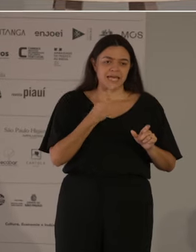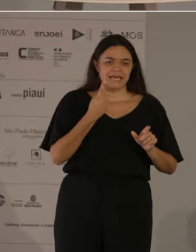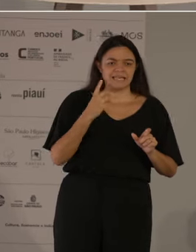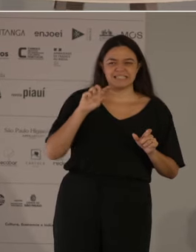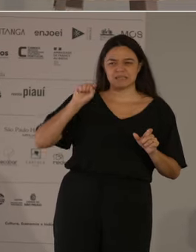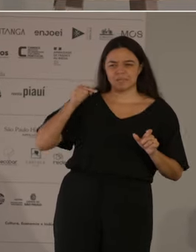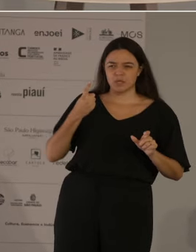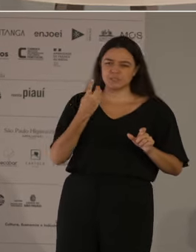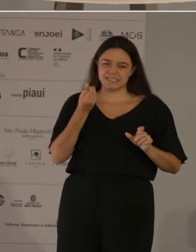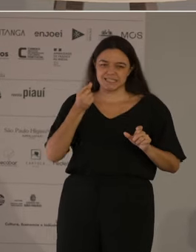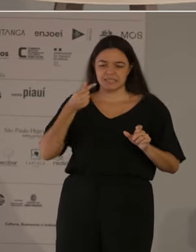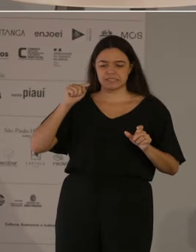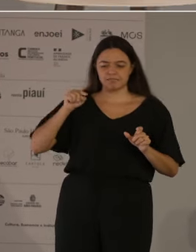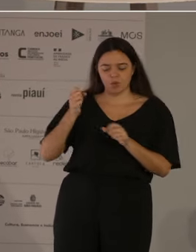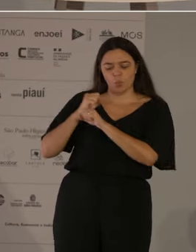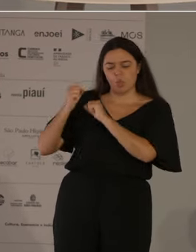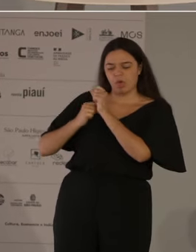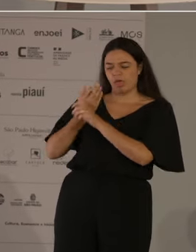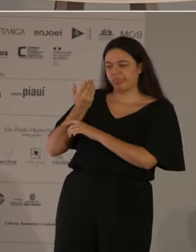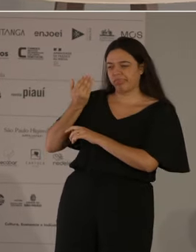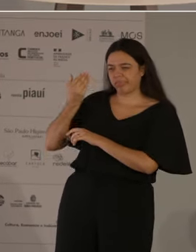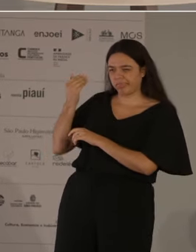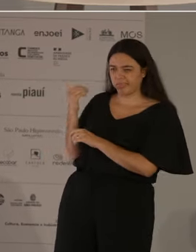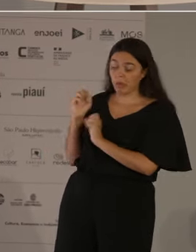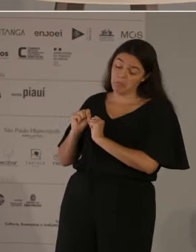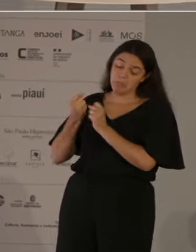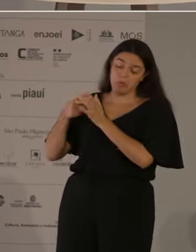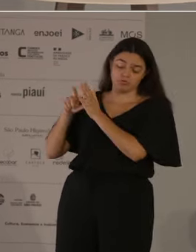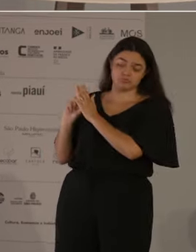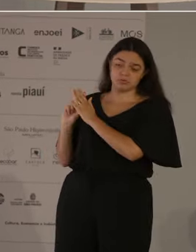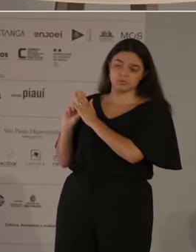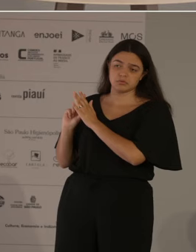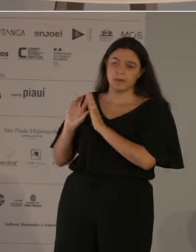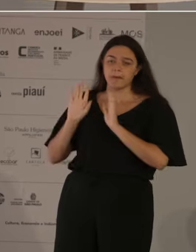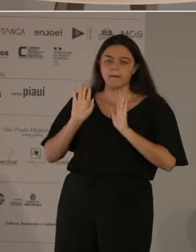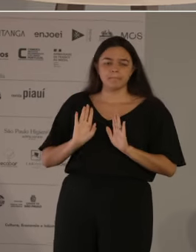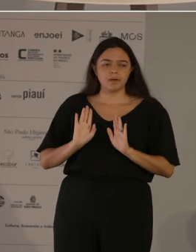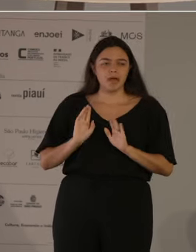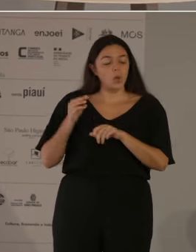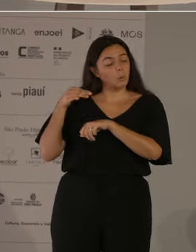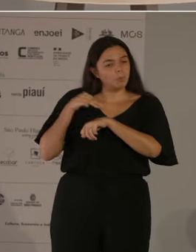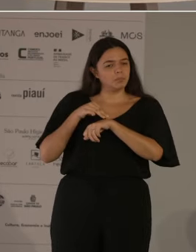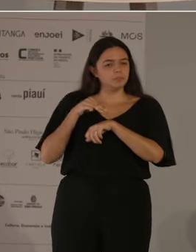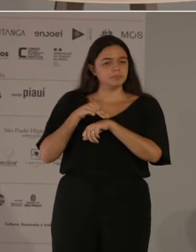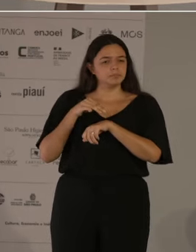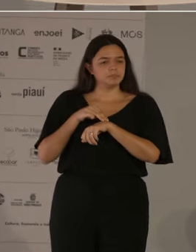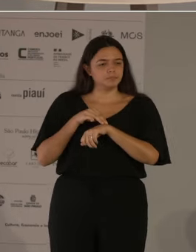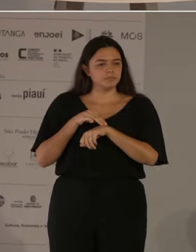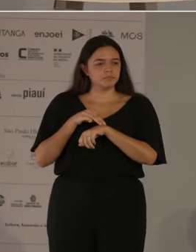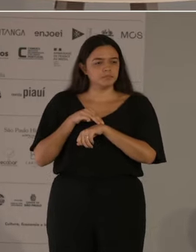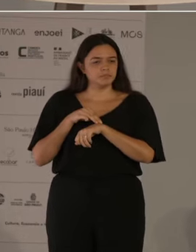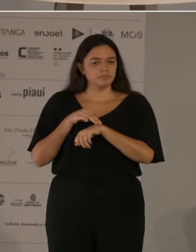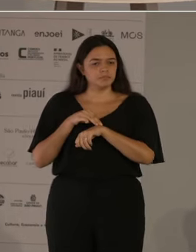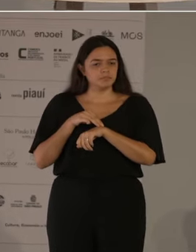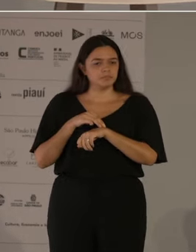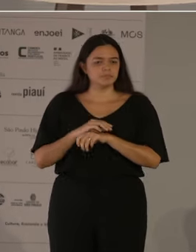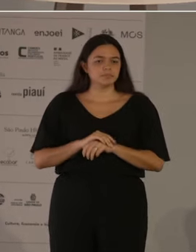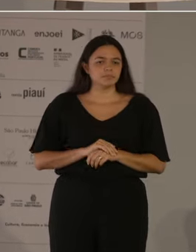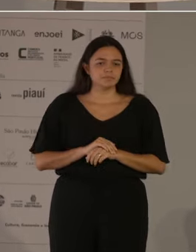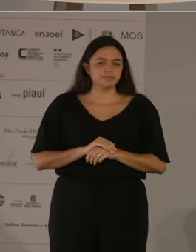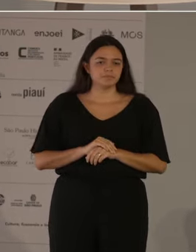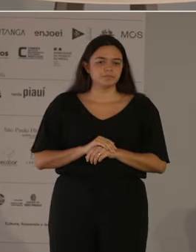mil anos atrás. Pode ter sido muito antes. Seja como for, naquele momento, da Associação 451, Berg, da Maré Produções, né,